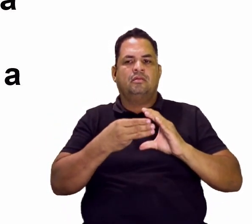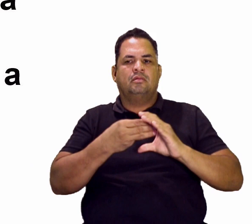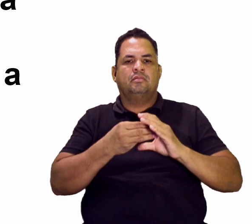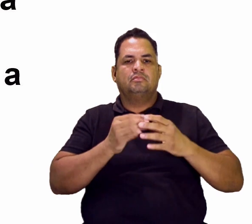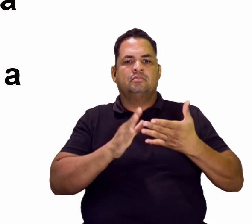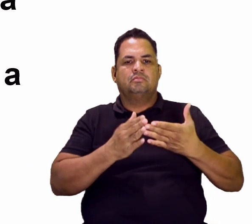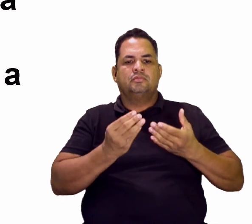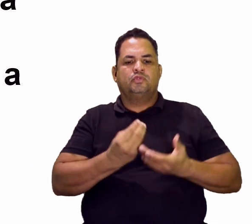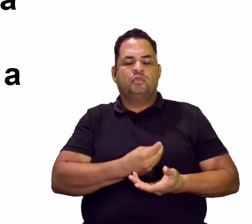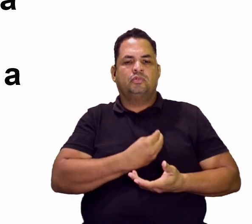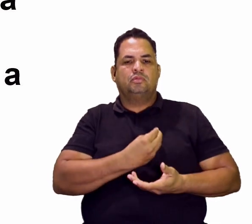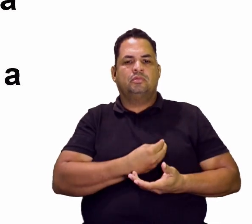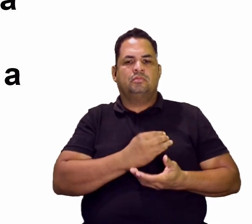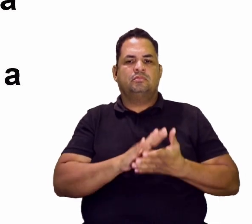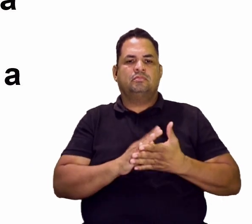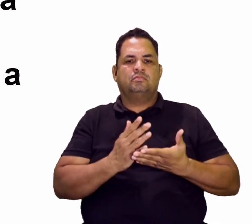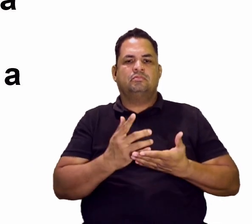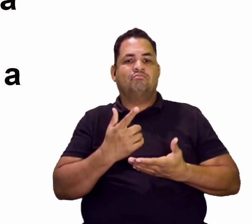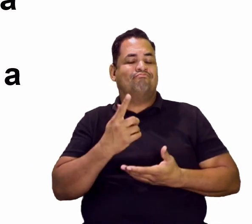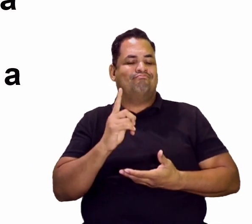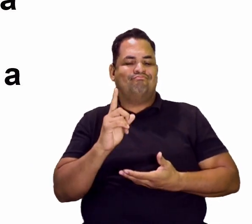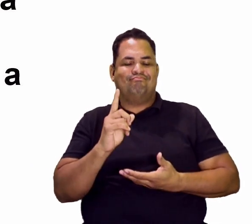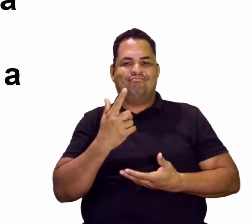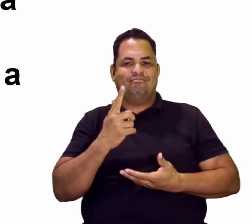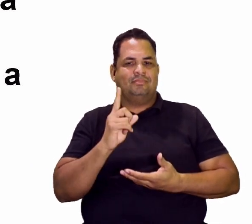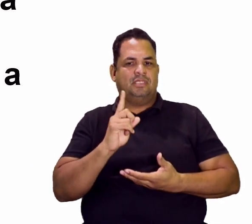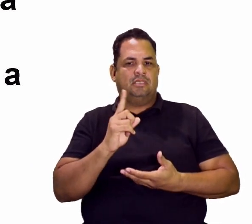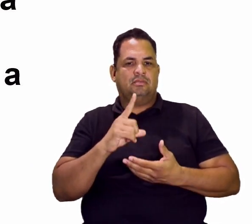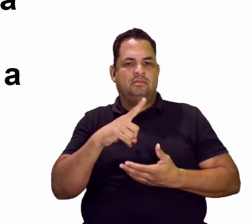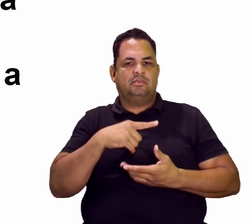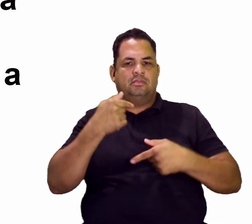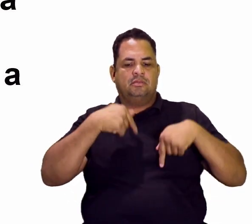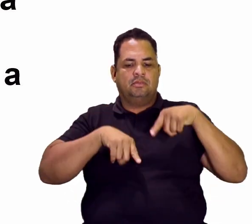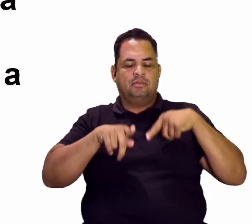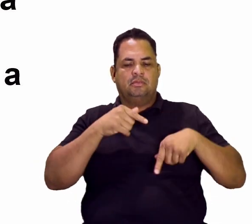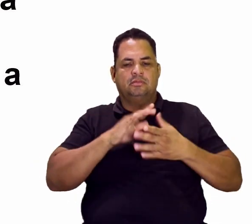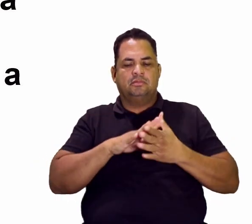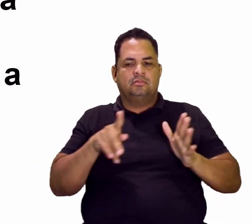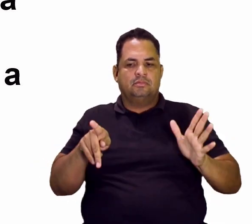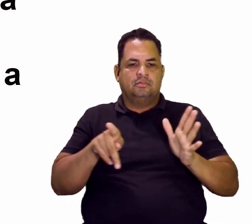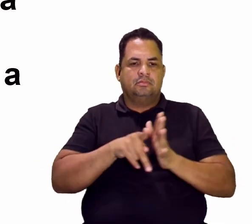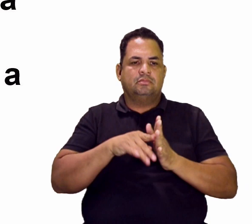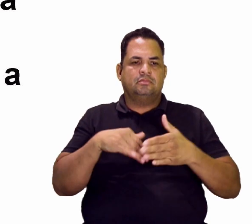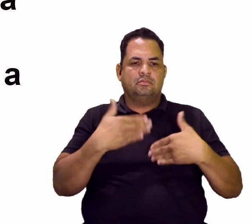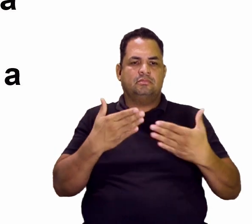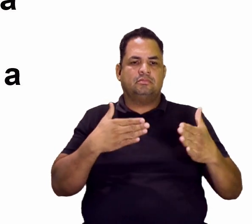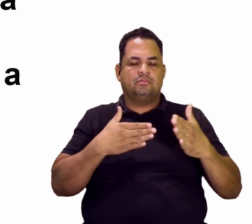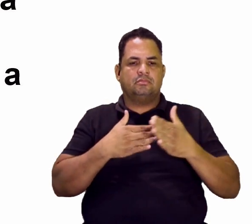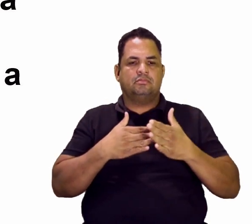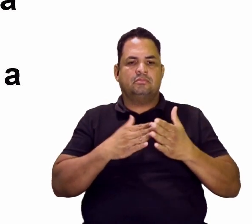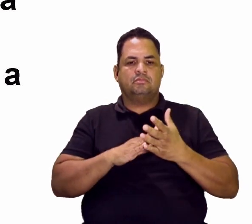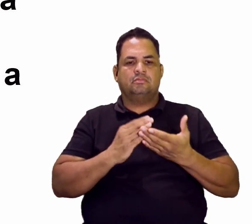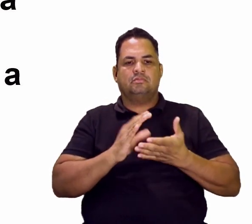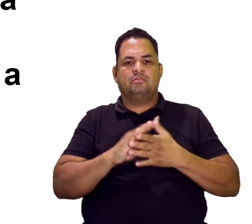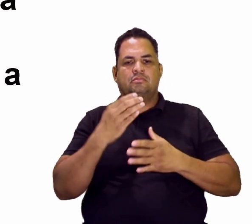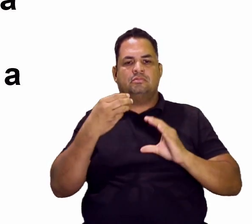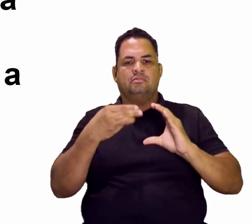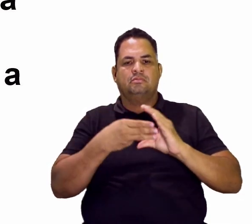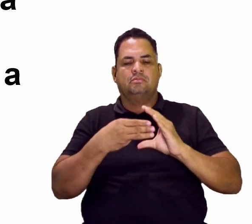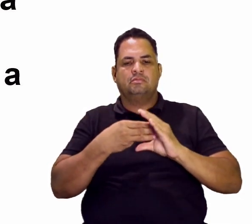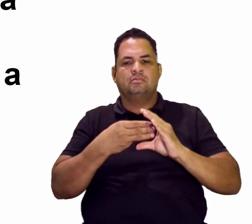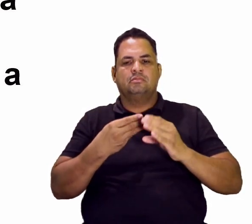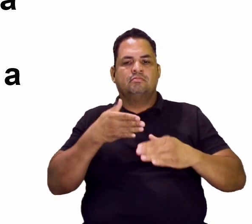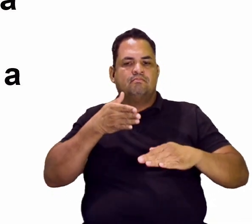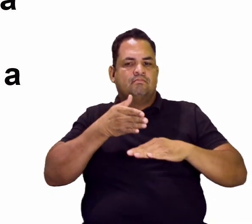um hospedeiro, uma vez que não vão possuir metabolismo próprio. Ao atingir uma célula e parasitá-la,